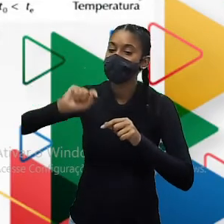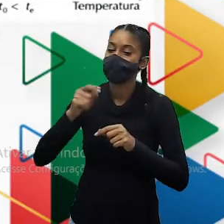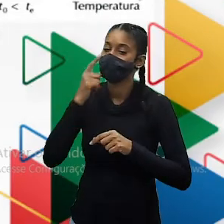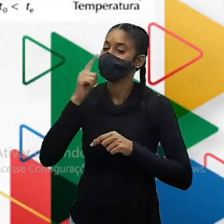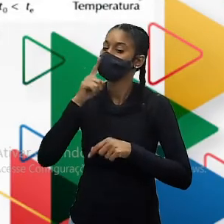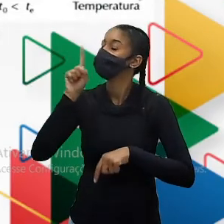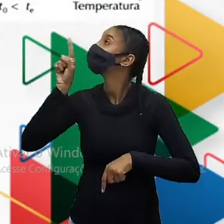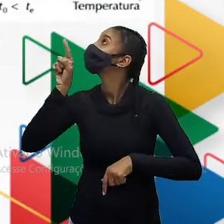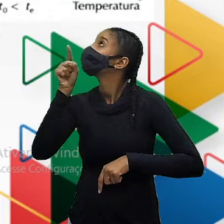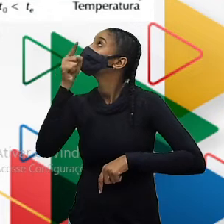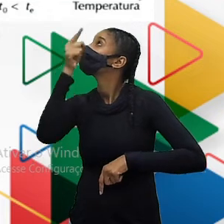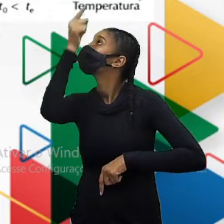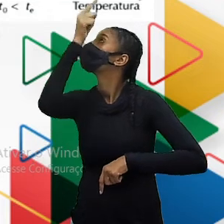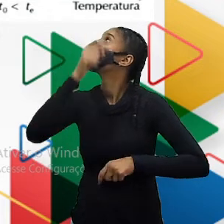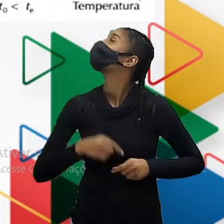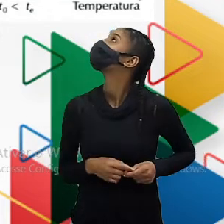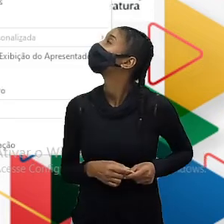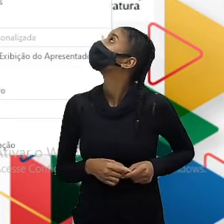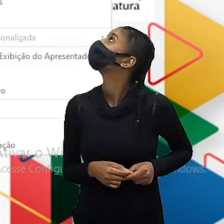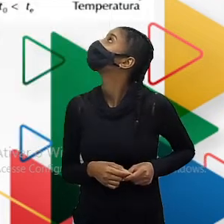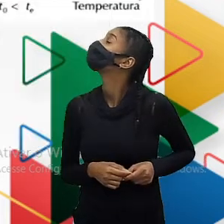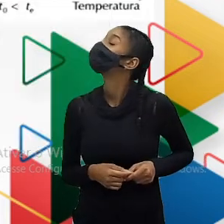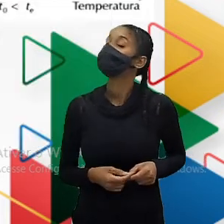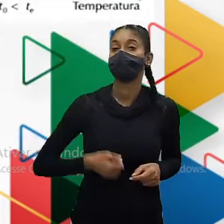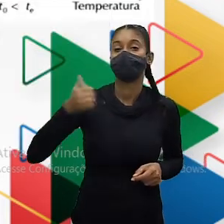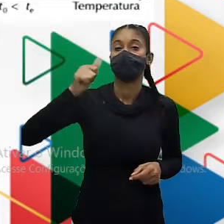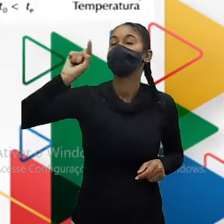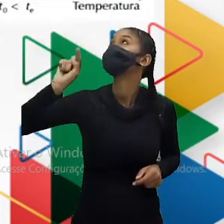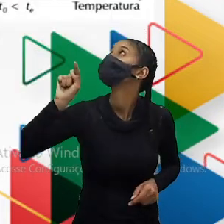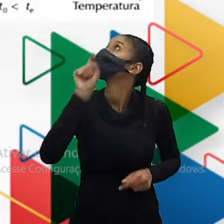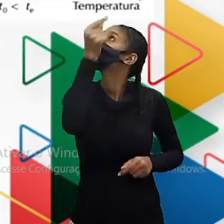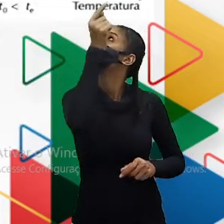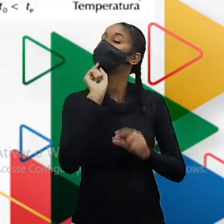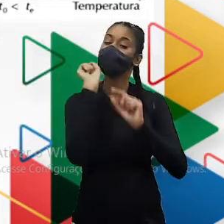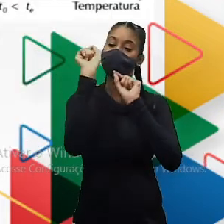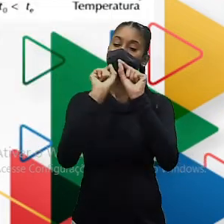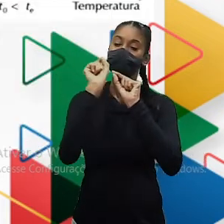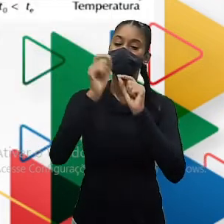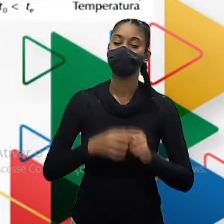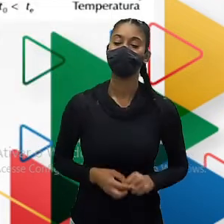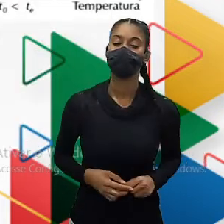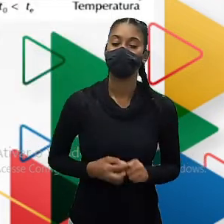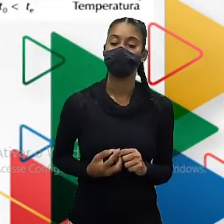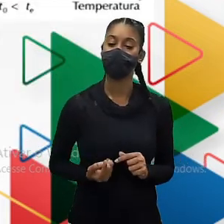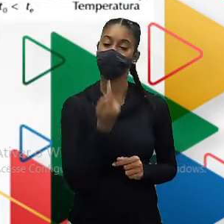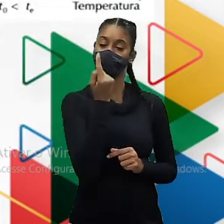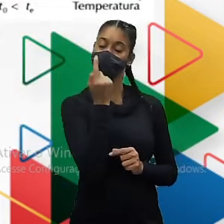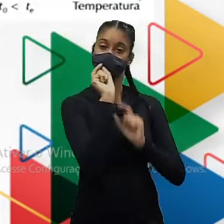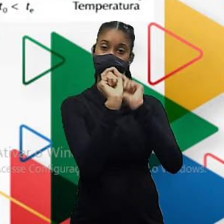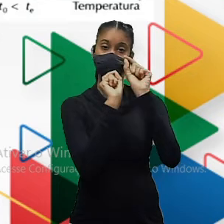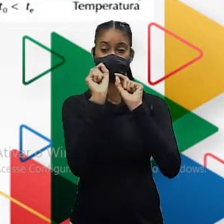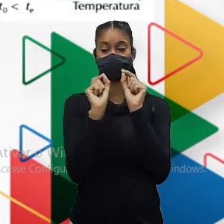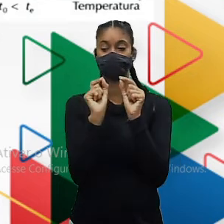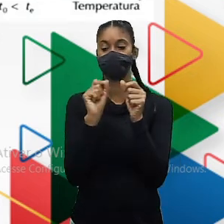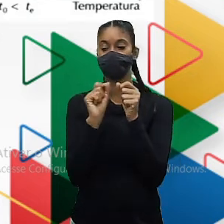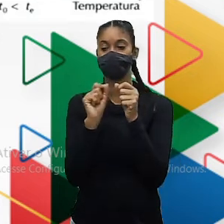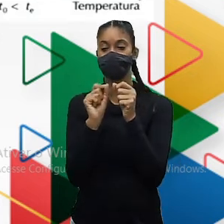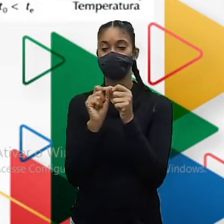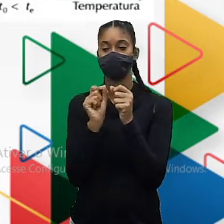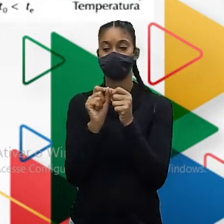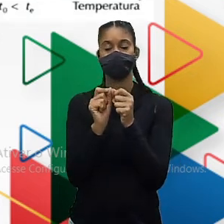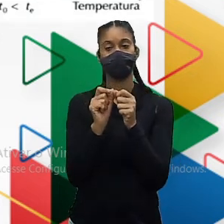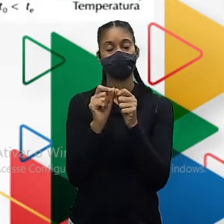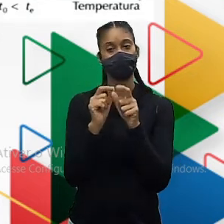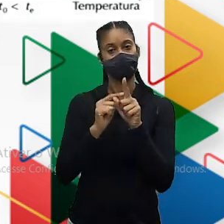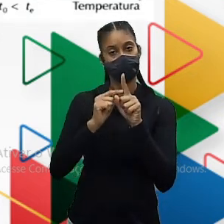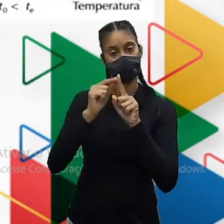eu tenho um líquido puro, eu tenho essa primeira curva aqui. E aí o que acontece com essa curva? Ela tem uma determinada temperatura,